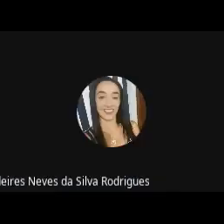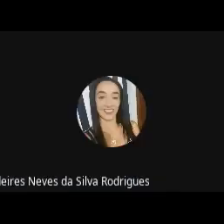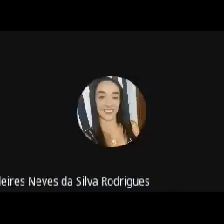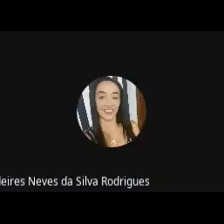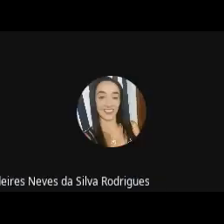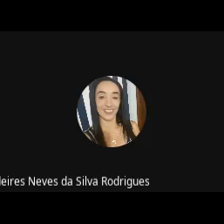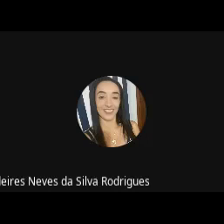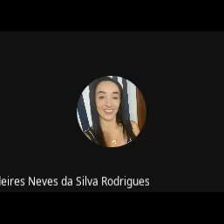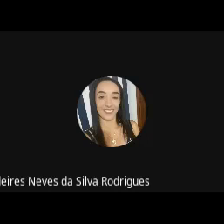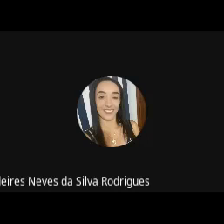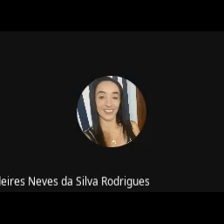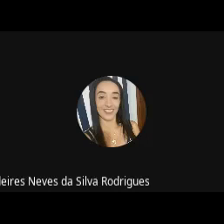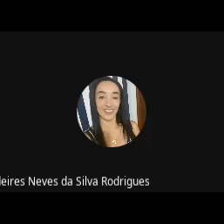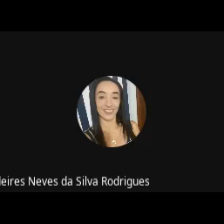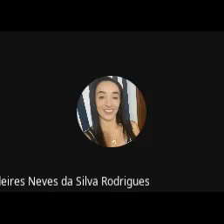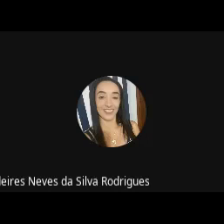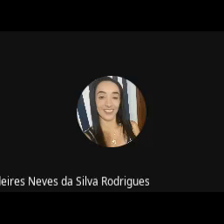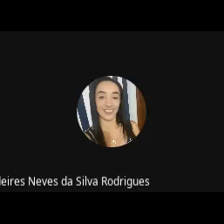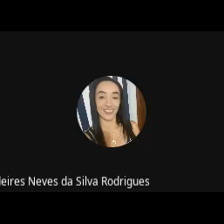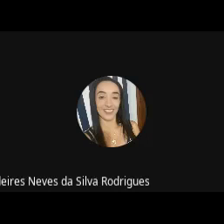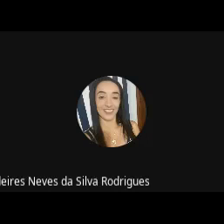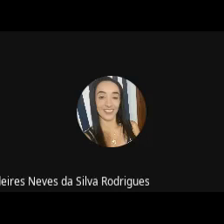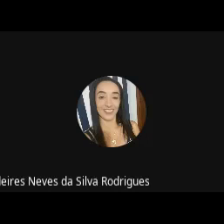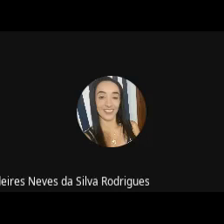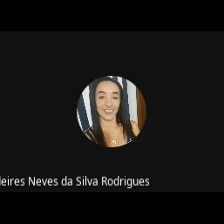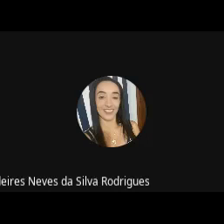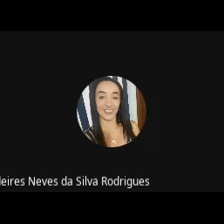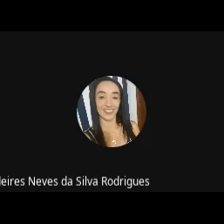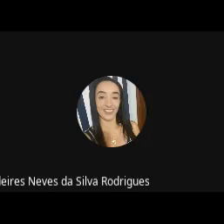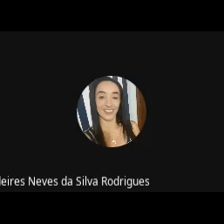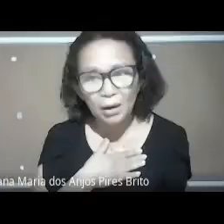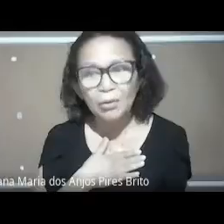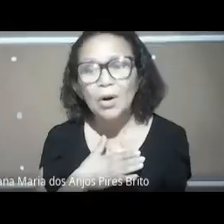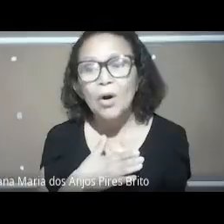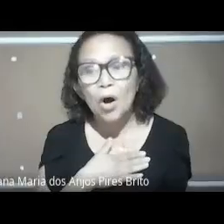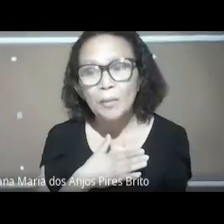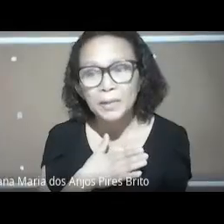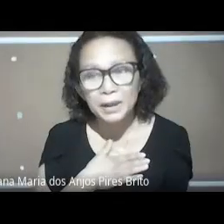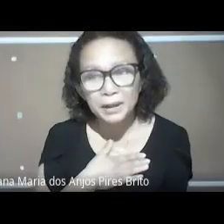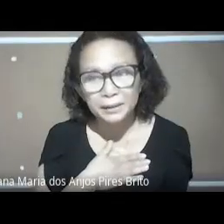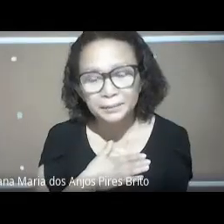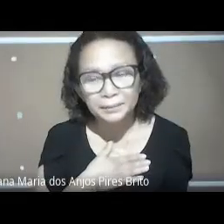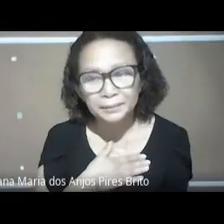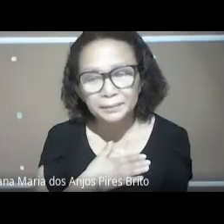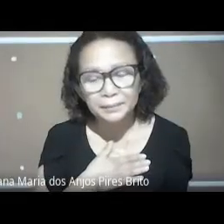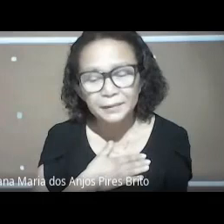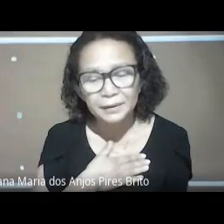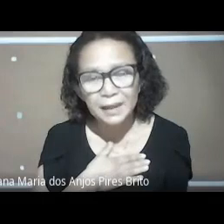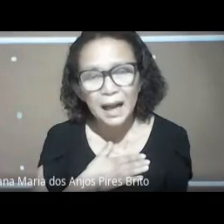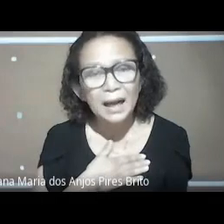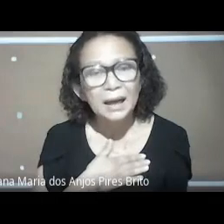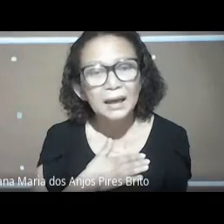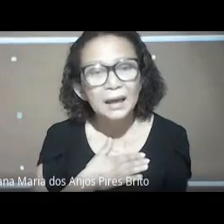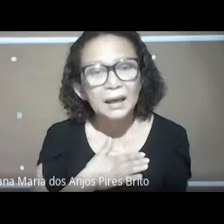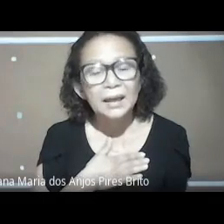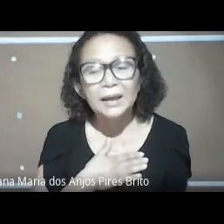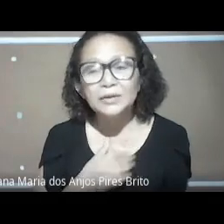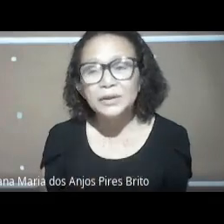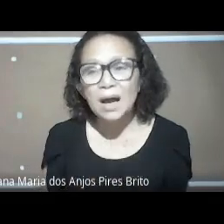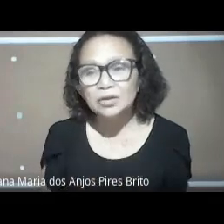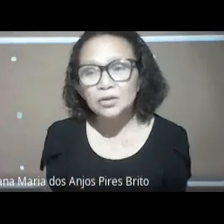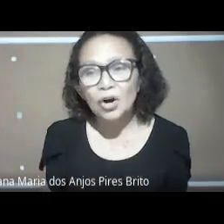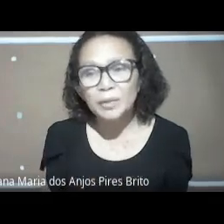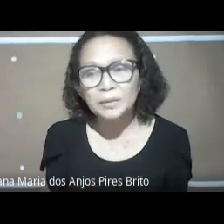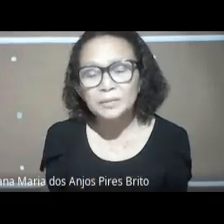Eu lembro, professora, coloca a mão no peito, né? Aí o nome, os dois dedinhos. Meu ou minha, tá?